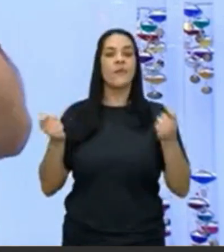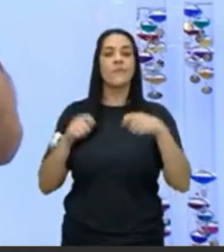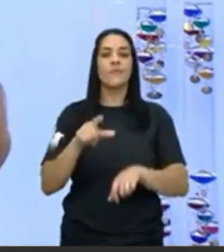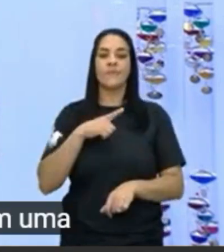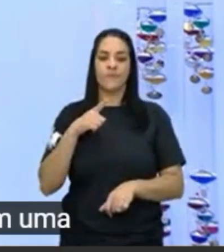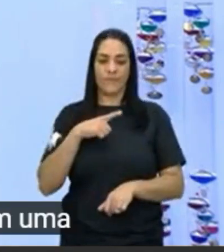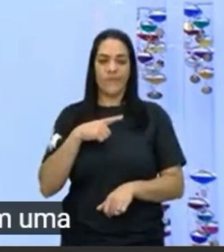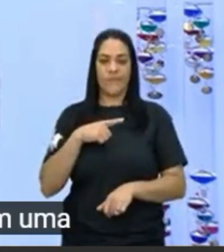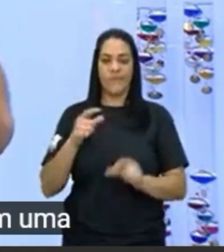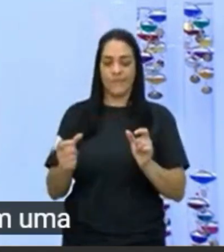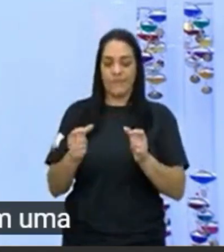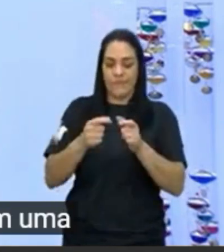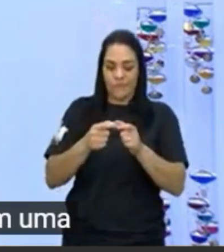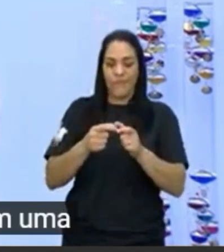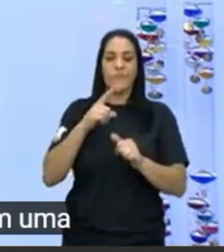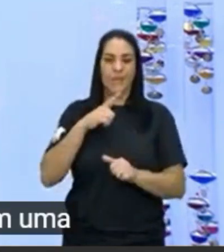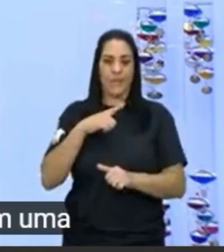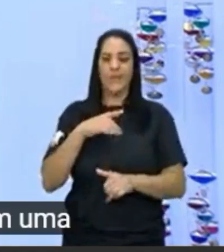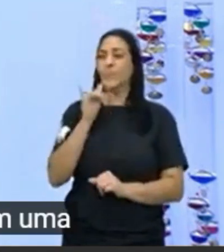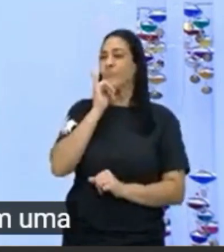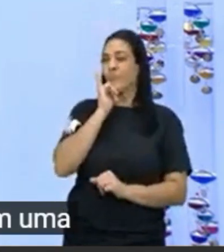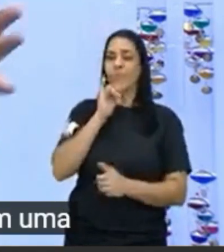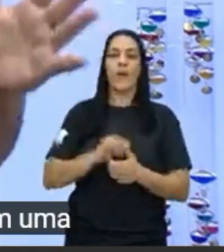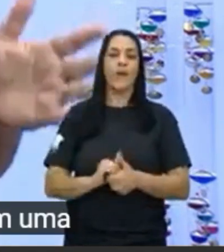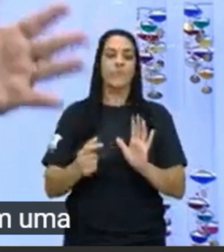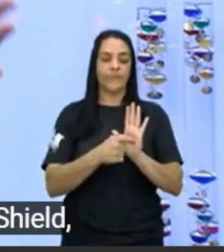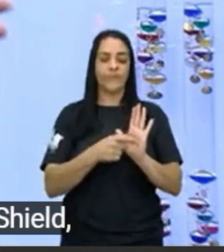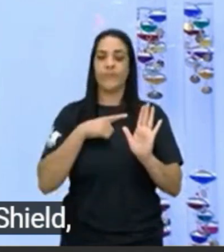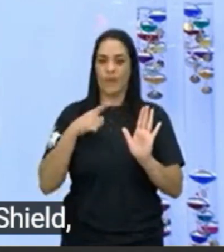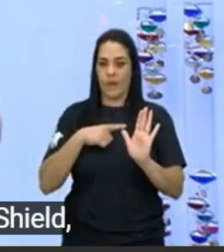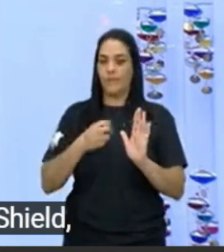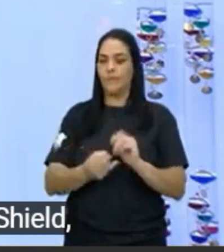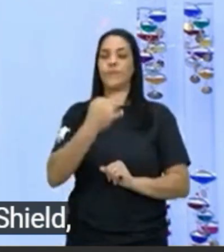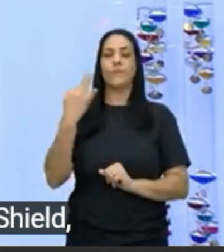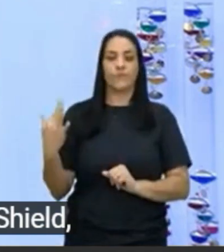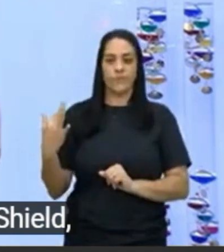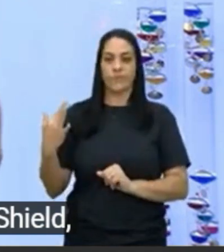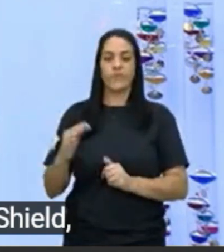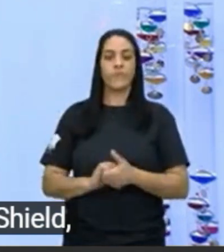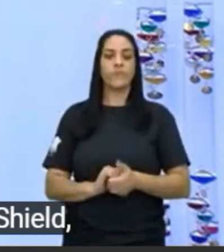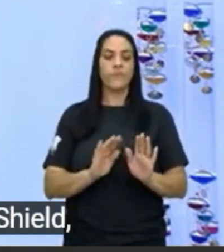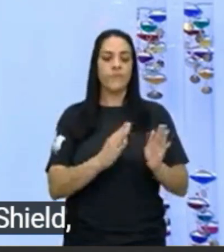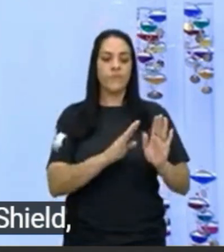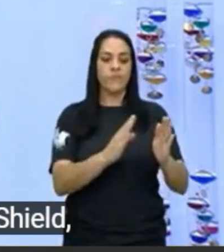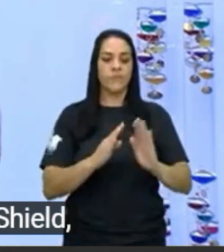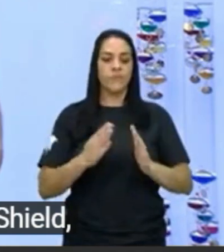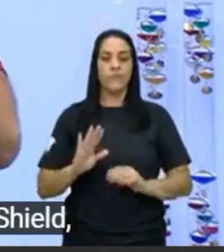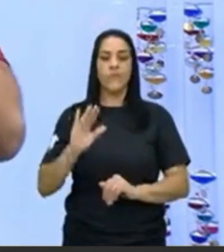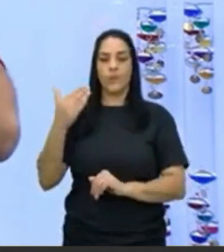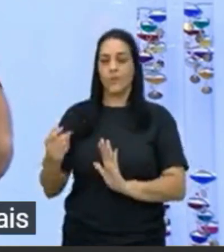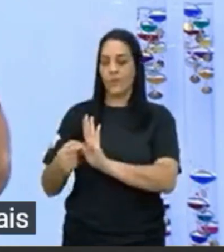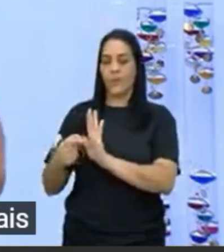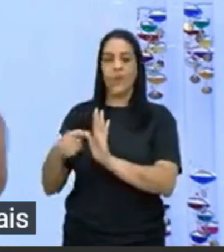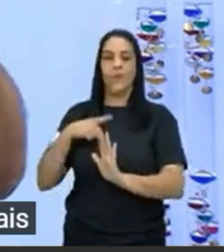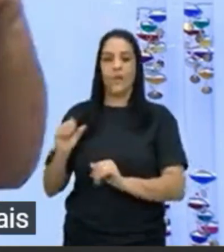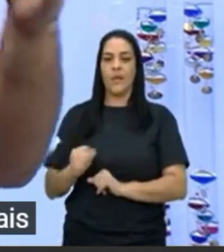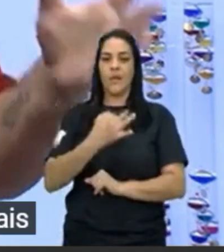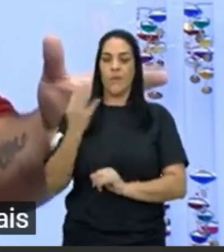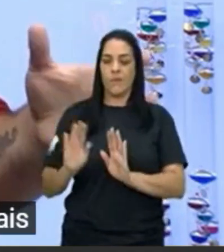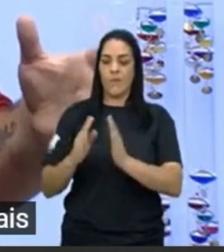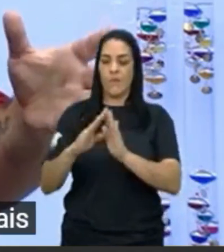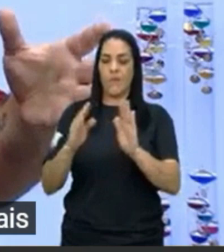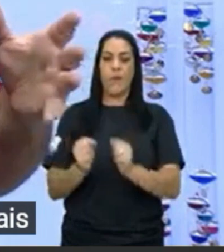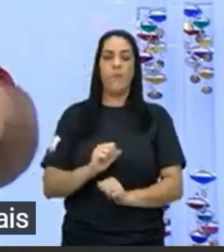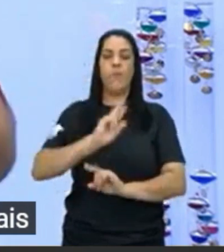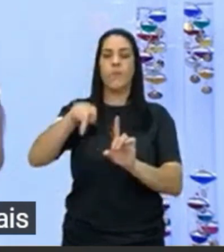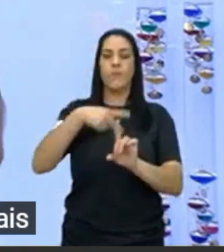ele pode ter ao acoplar o microbit à Shield. Por exemplo, um microbit ele tem uma certa quantidade de portas. Quando você acopla ele à Shield, a quantidade de